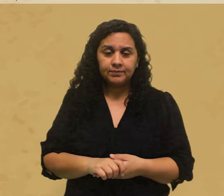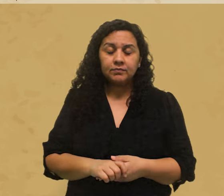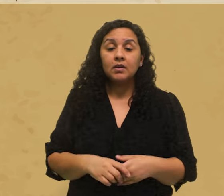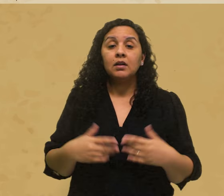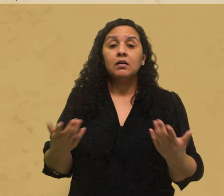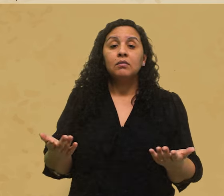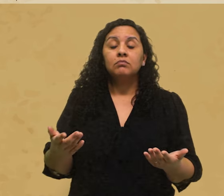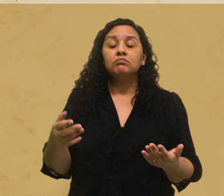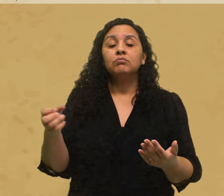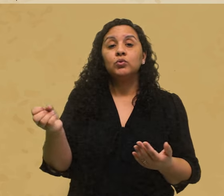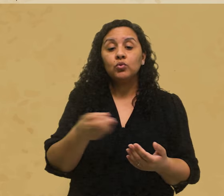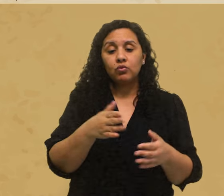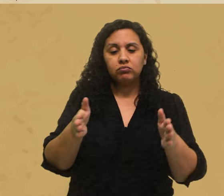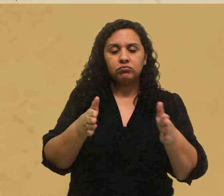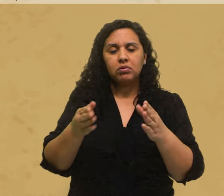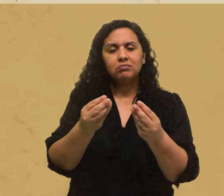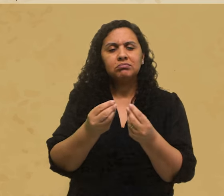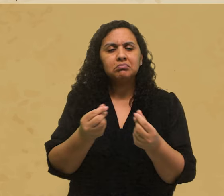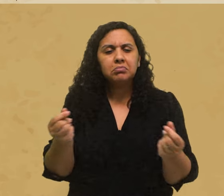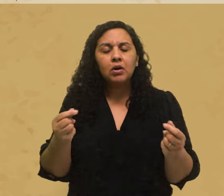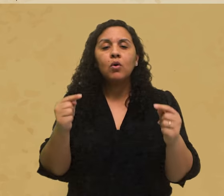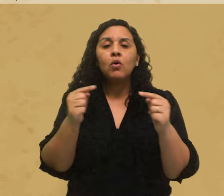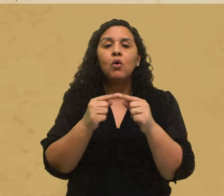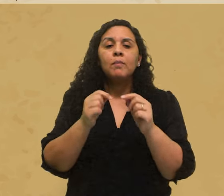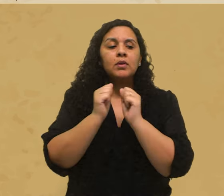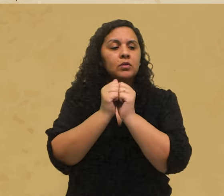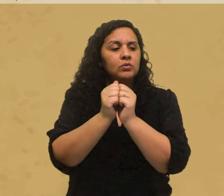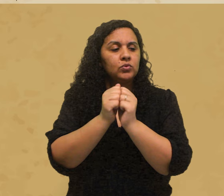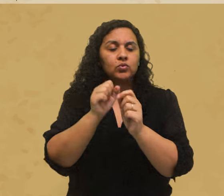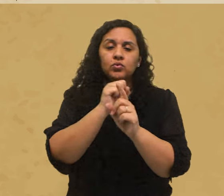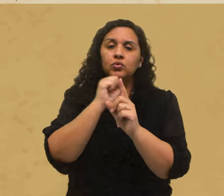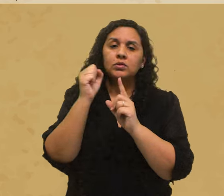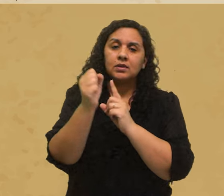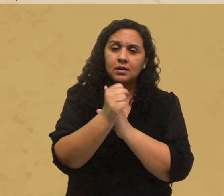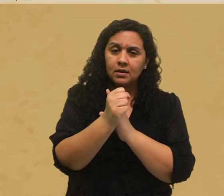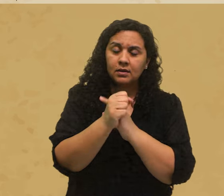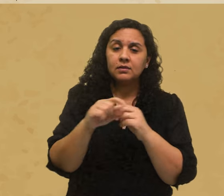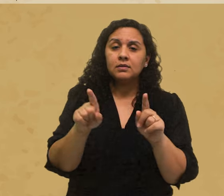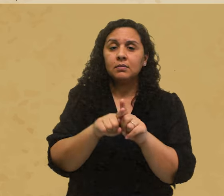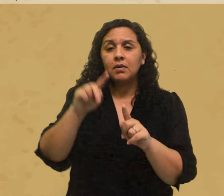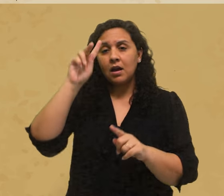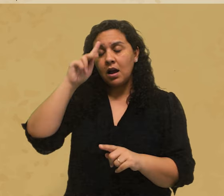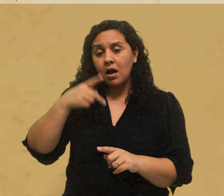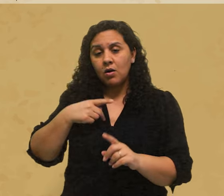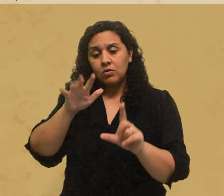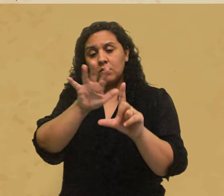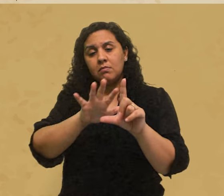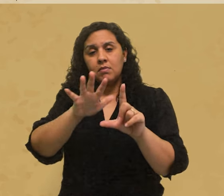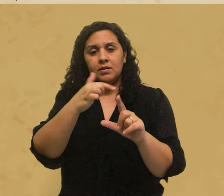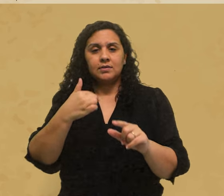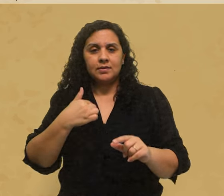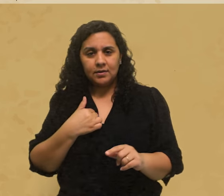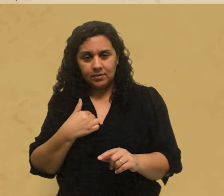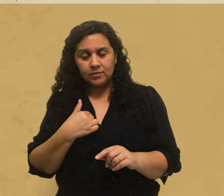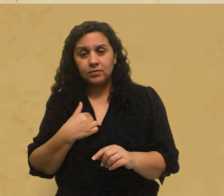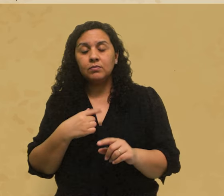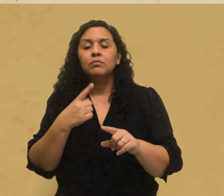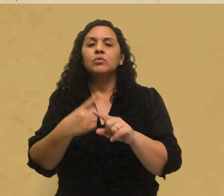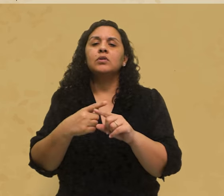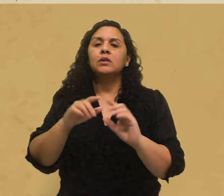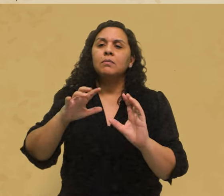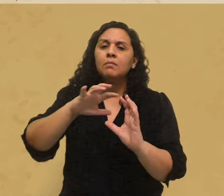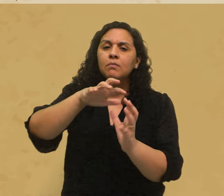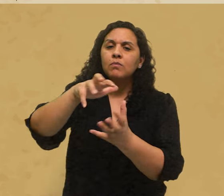outro. A modernidade líquida reflete um modelo de convívio em sociedade e de autoimagem do